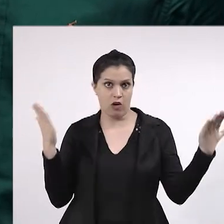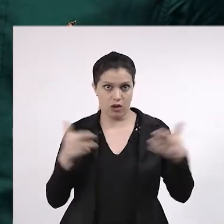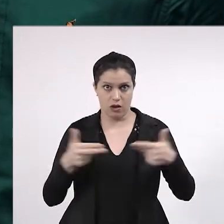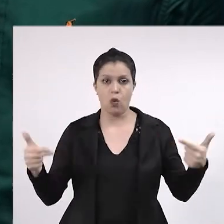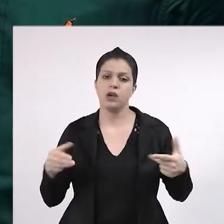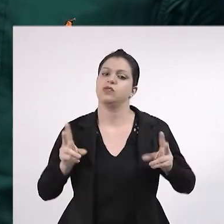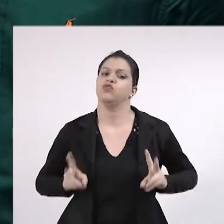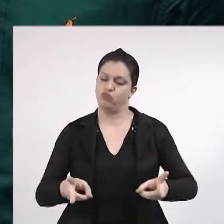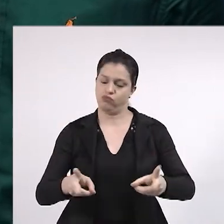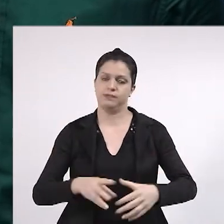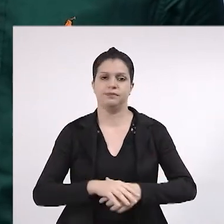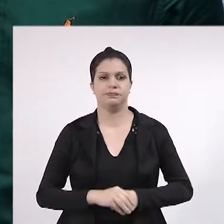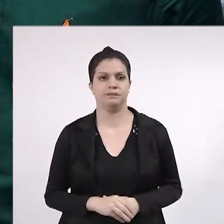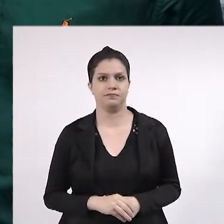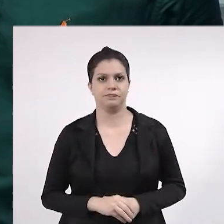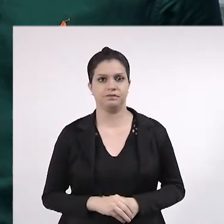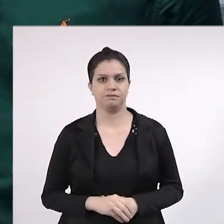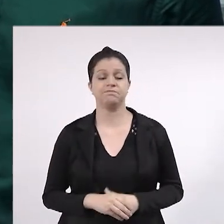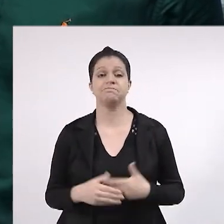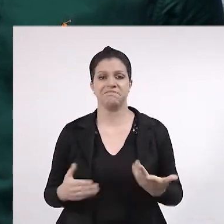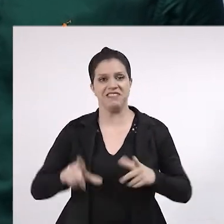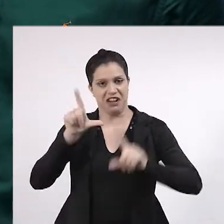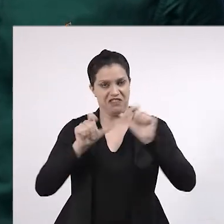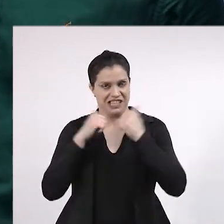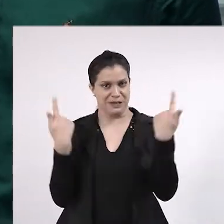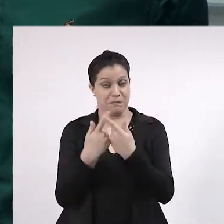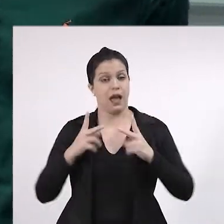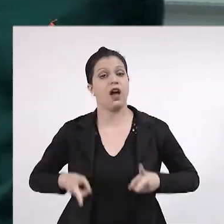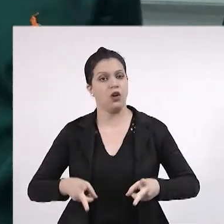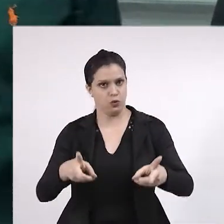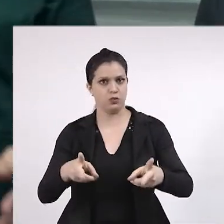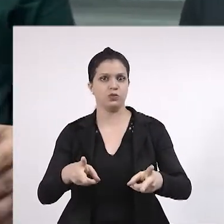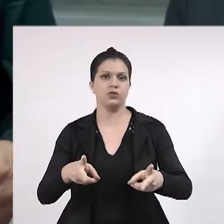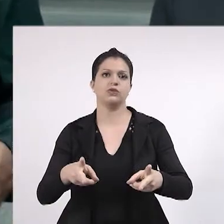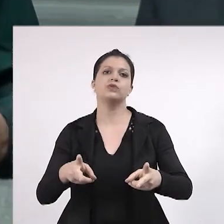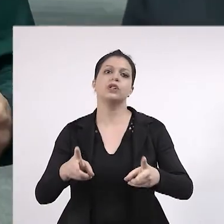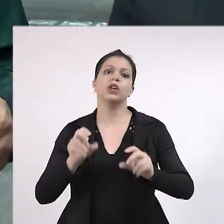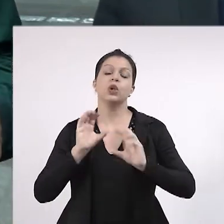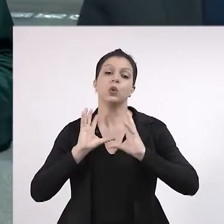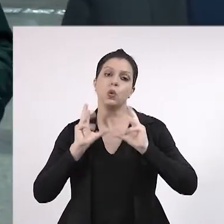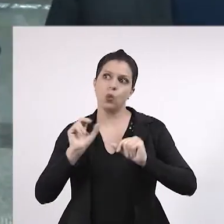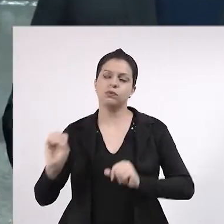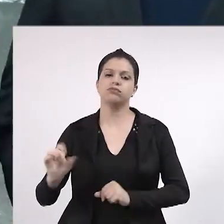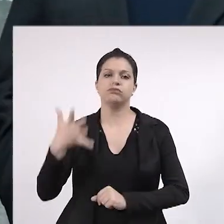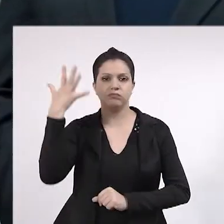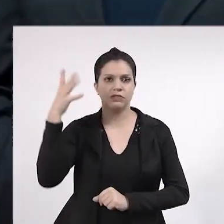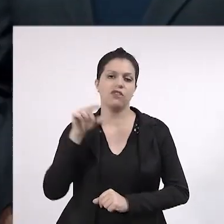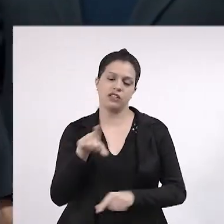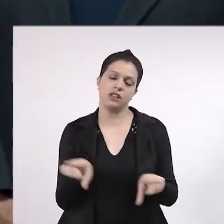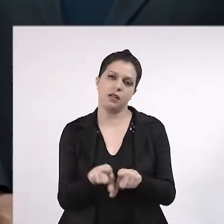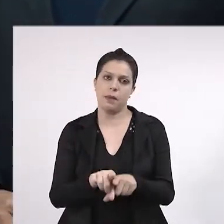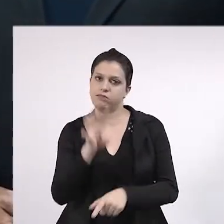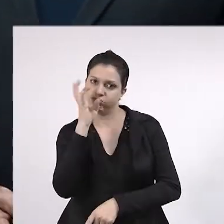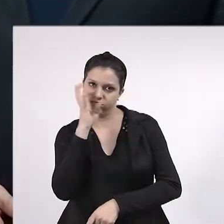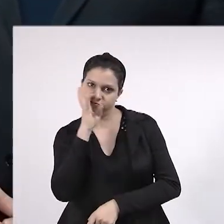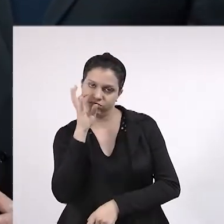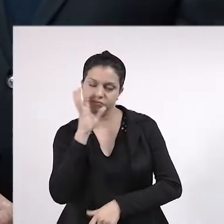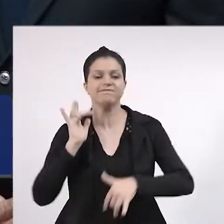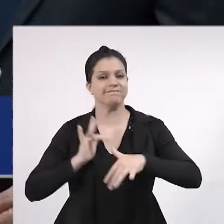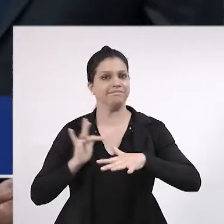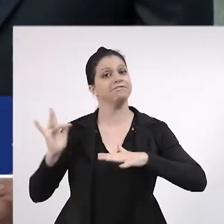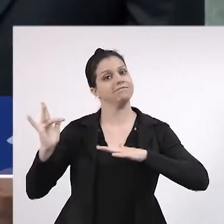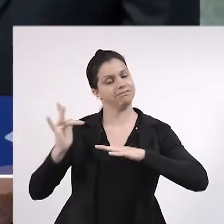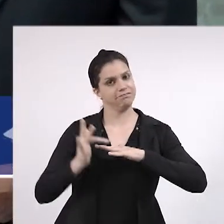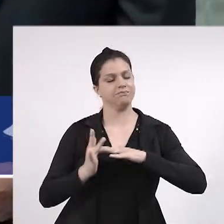trabalhos que acontecem externamente à casa estão a todo vapor. É isso aí, a TV Assembleia continua na cobertura dos acontecimentos.